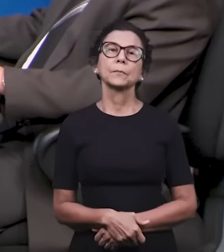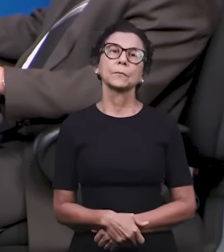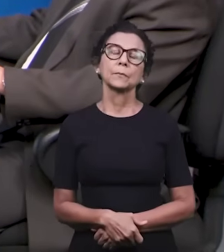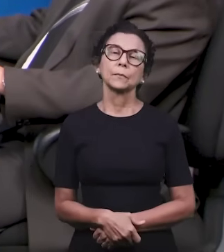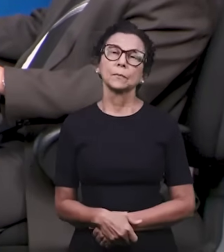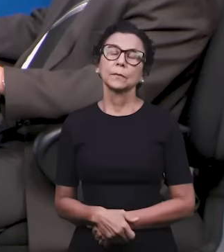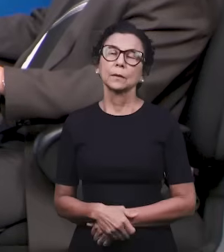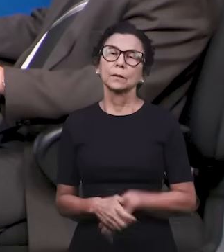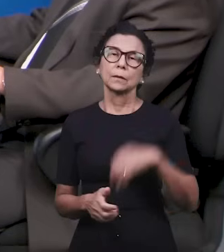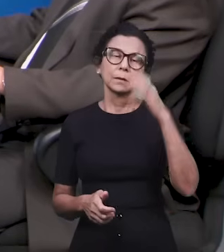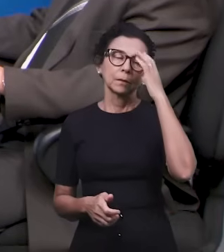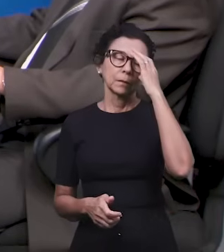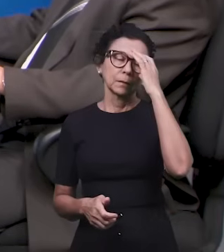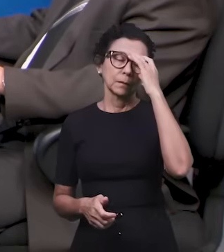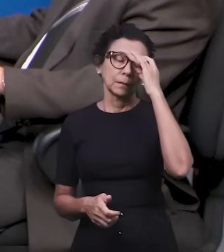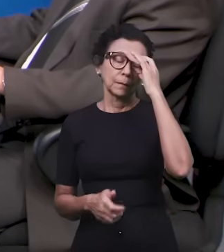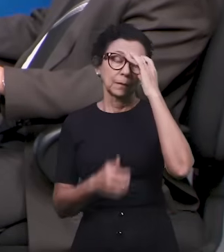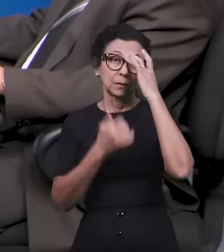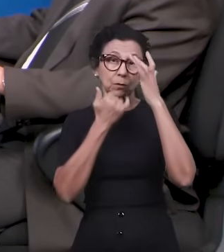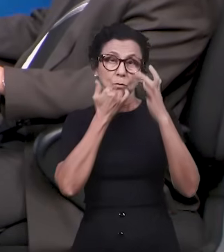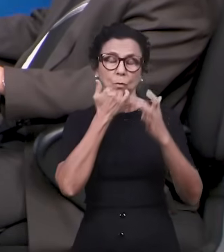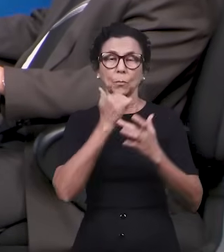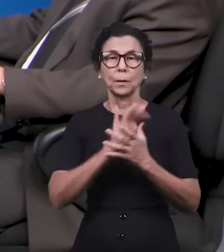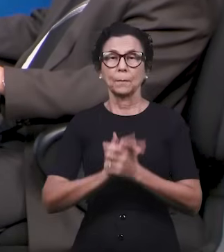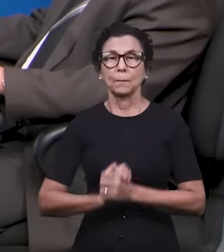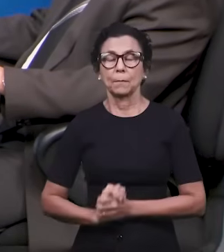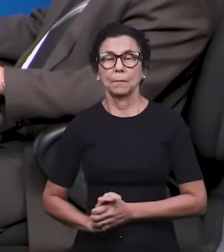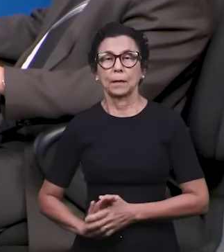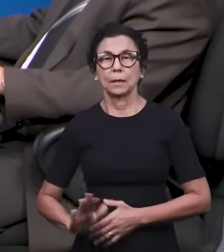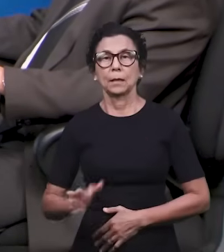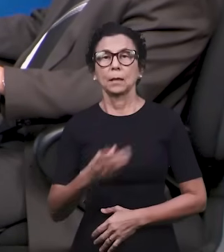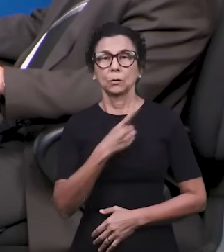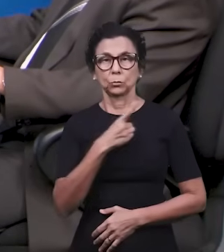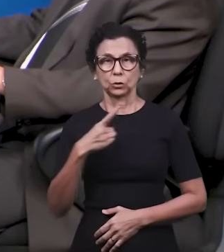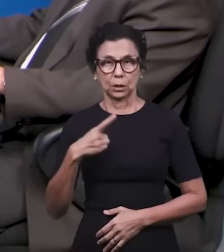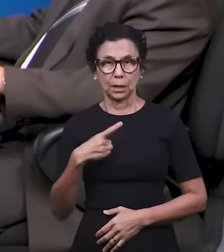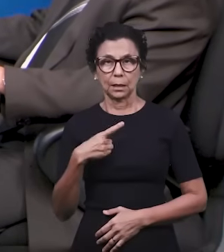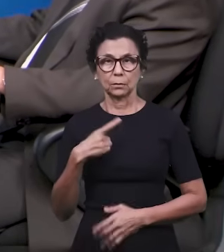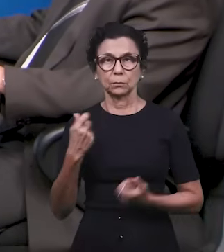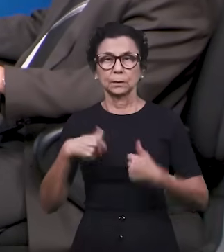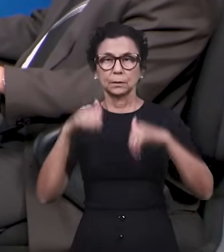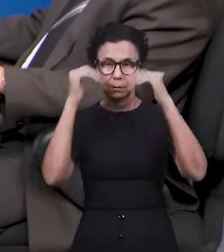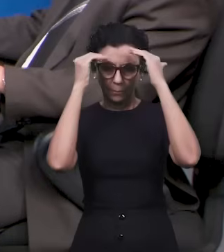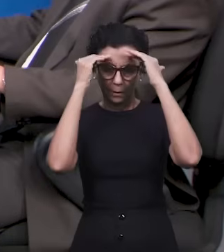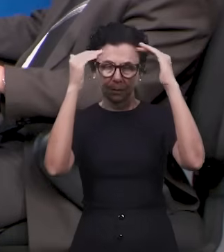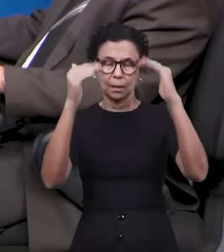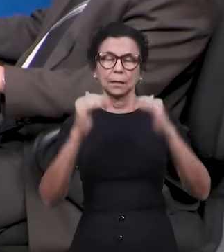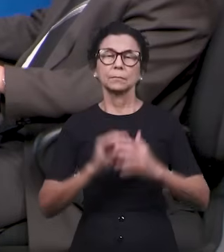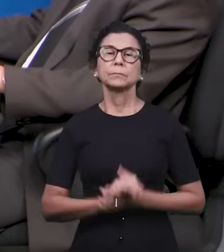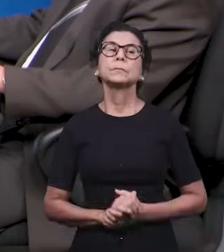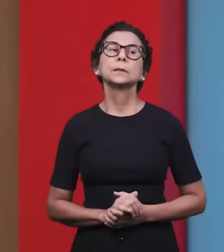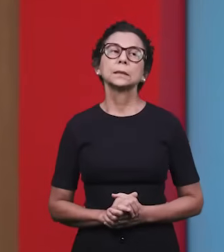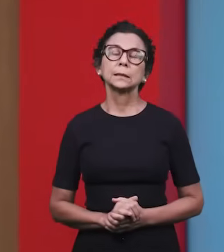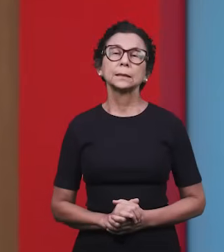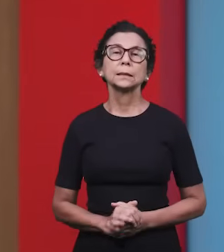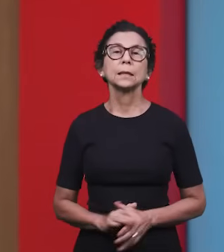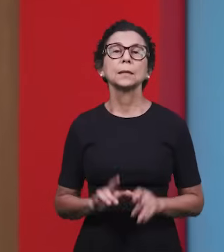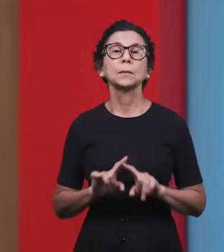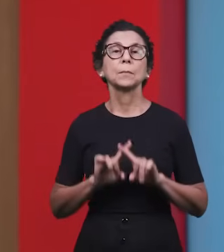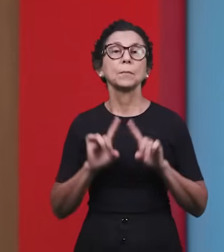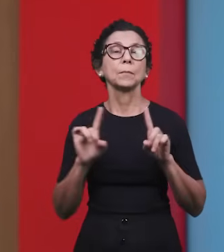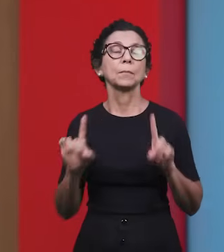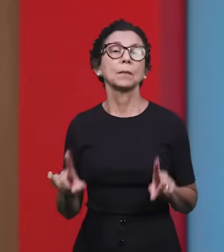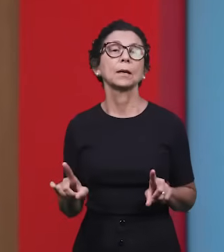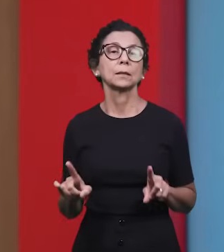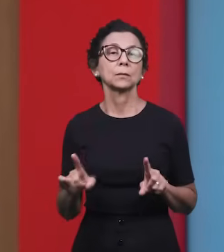respeitado realmente a figura do diácono, mas o maior respeito é quando o povo ver a operação do Espírito Santo